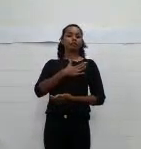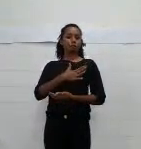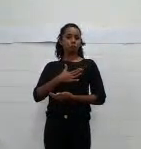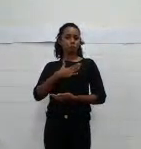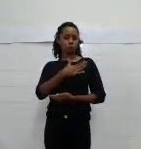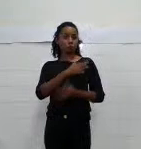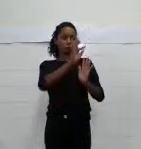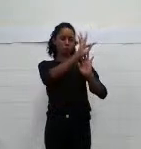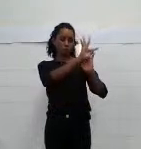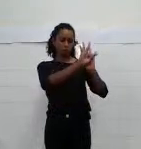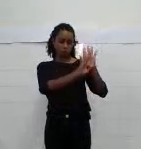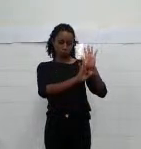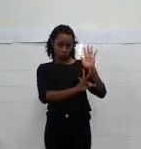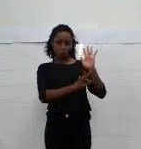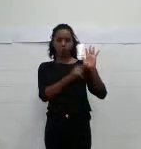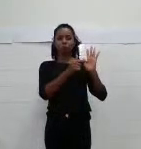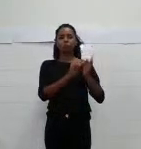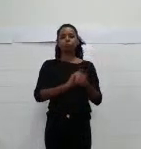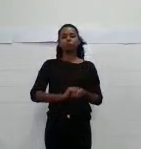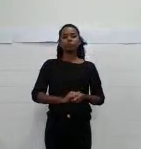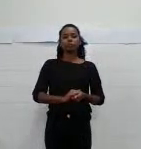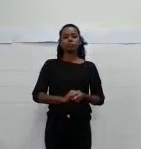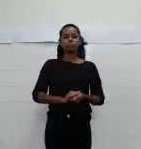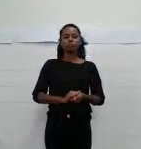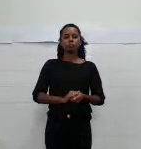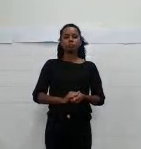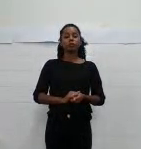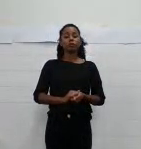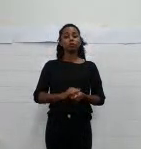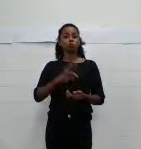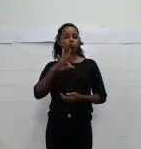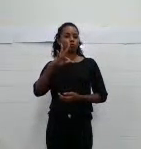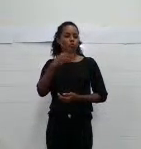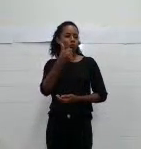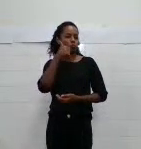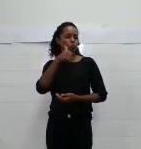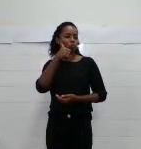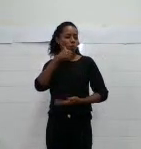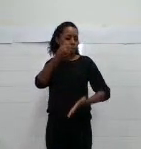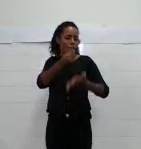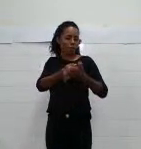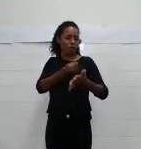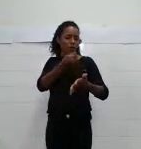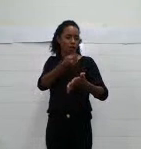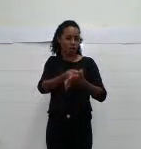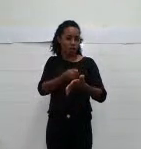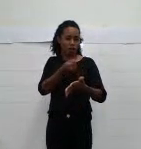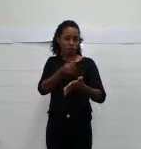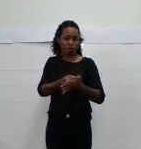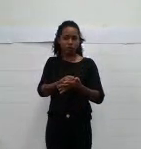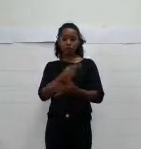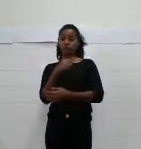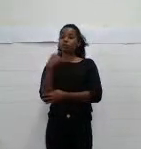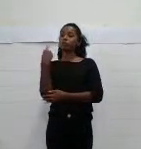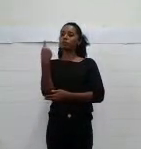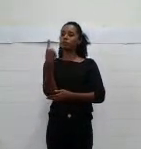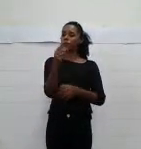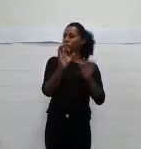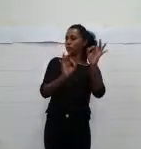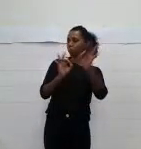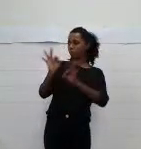Chimamanda, Somos Todos Feministas, que ela diz que se nós construímos